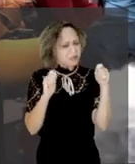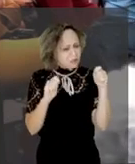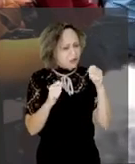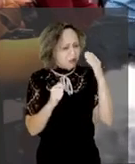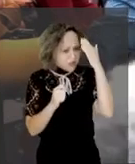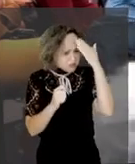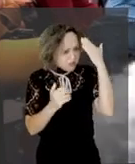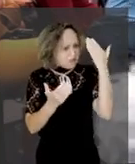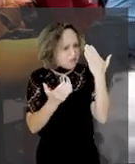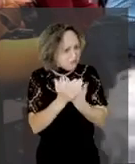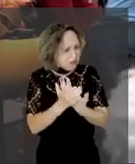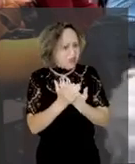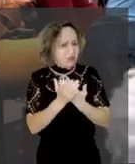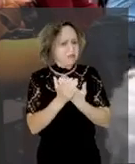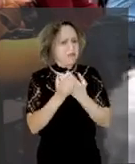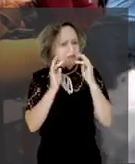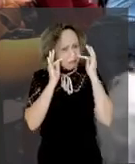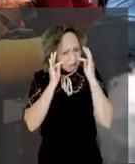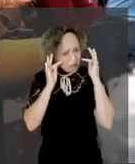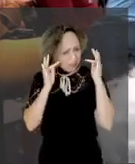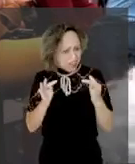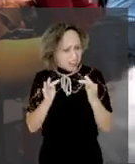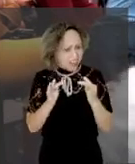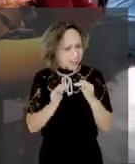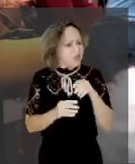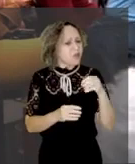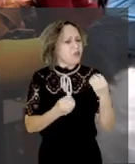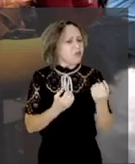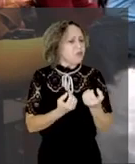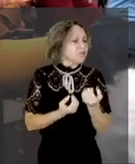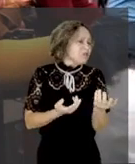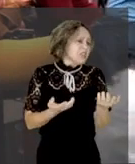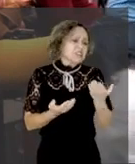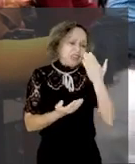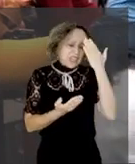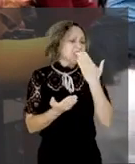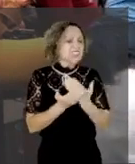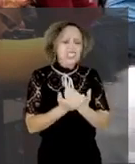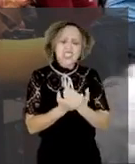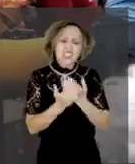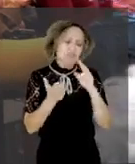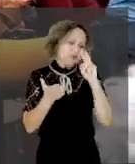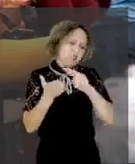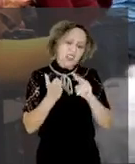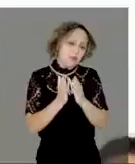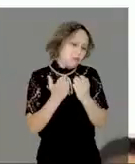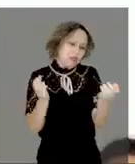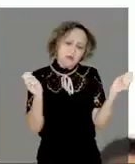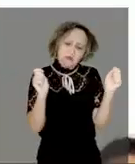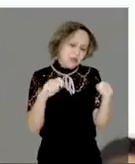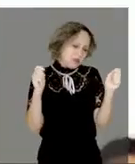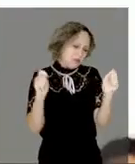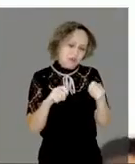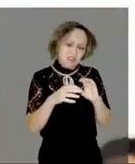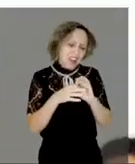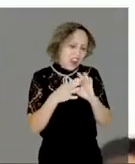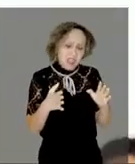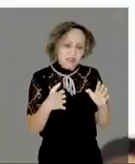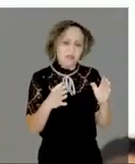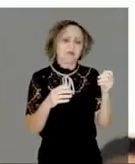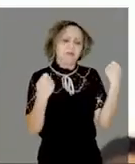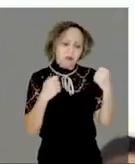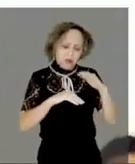espiritualidade, conversando com Deus. E assim vale para todas as outras religiões. É preciso a gente falar